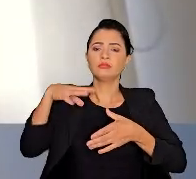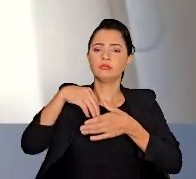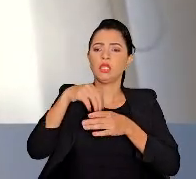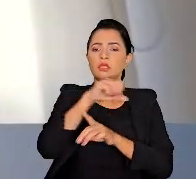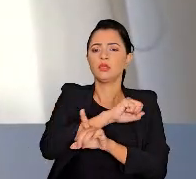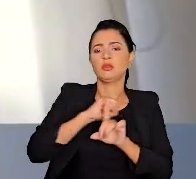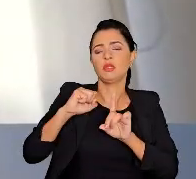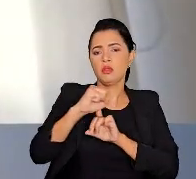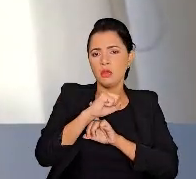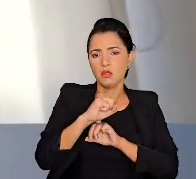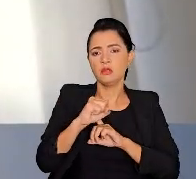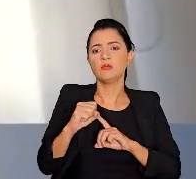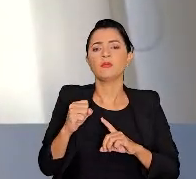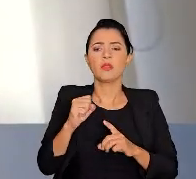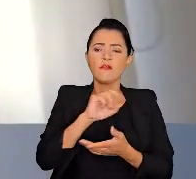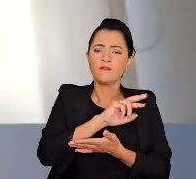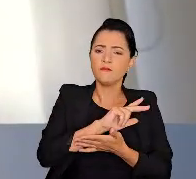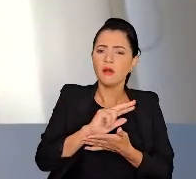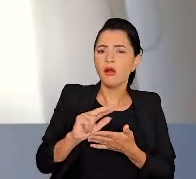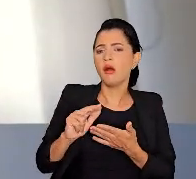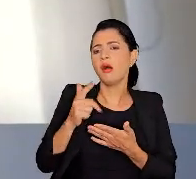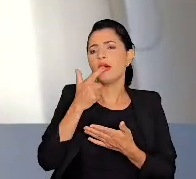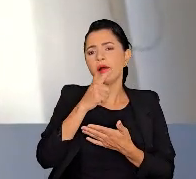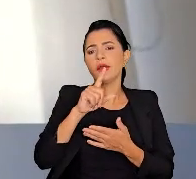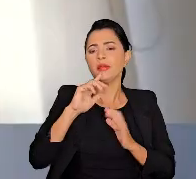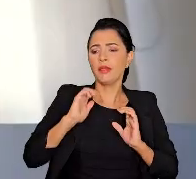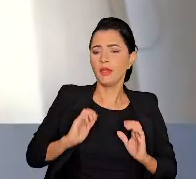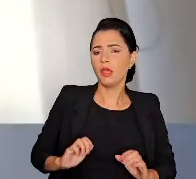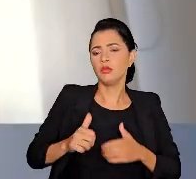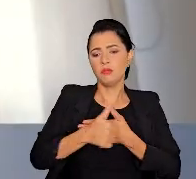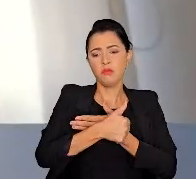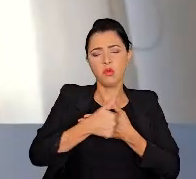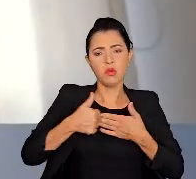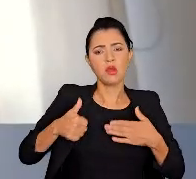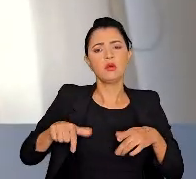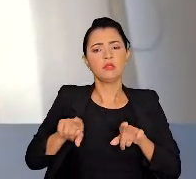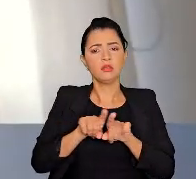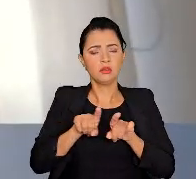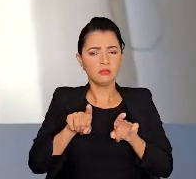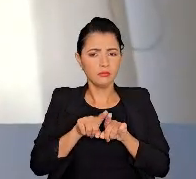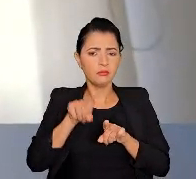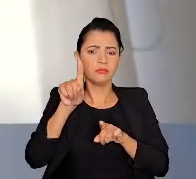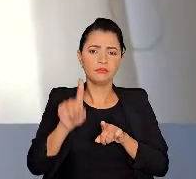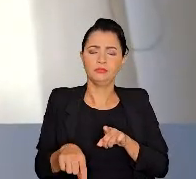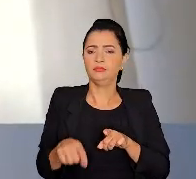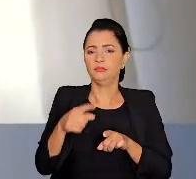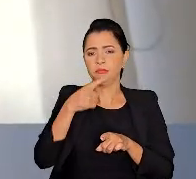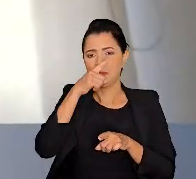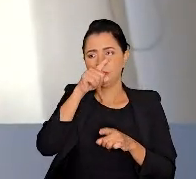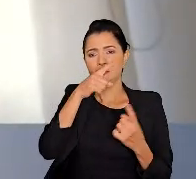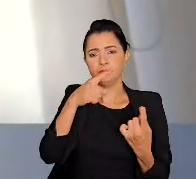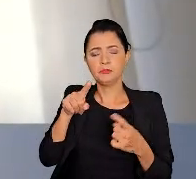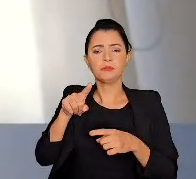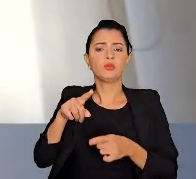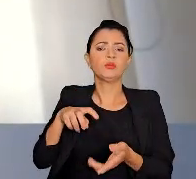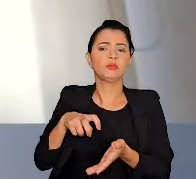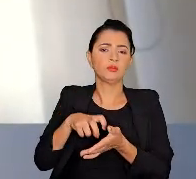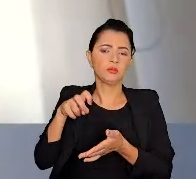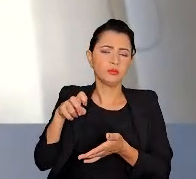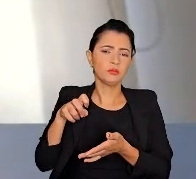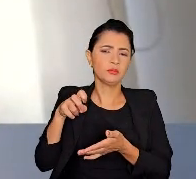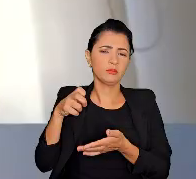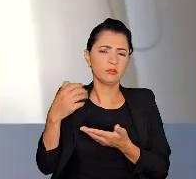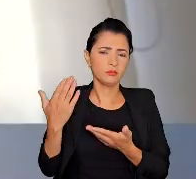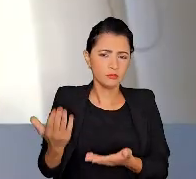social. Condutas e evocações aéticas e imorais que implicam repulsiva ação estatal por se revestirem